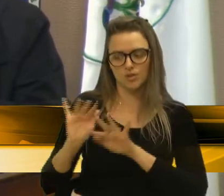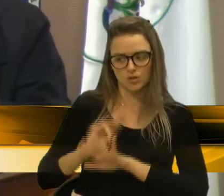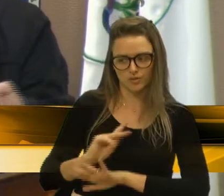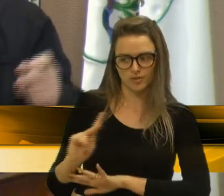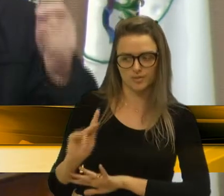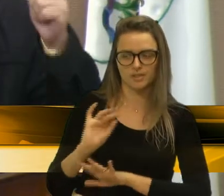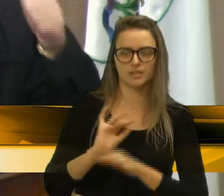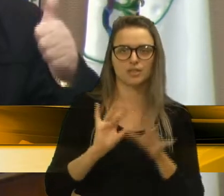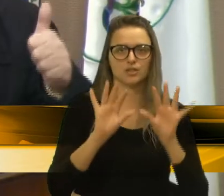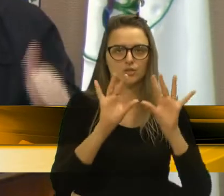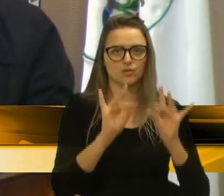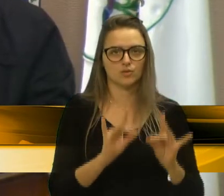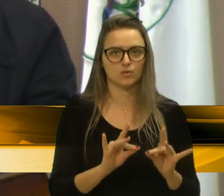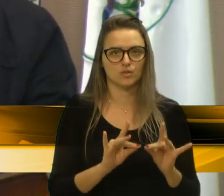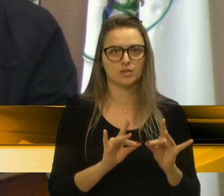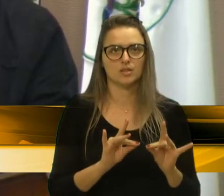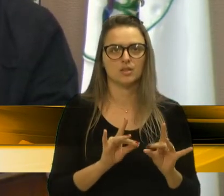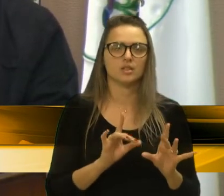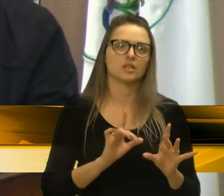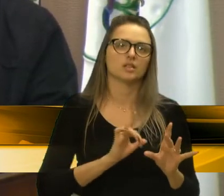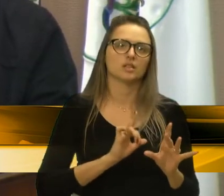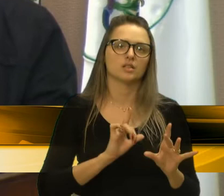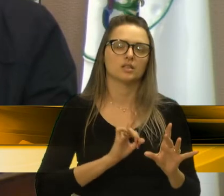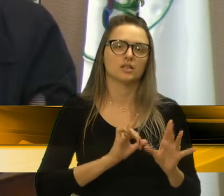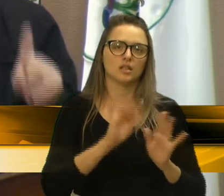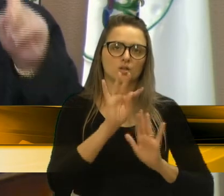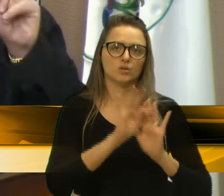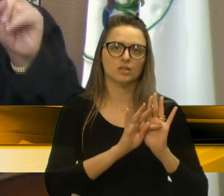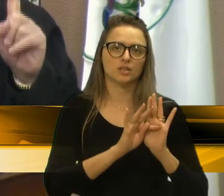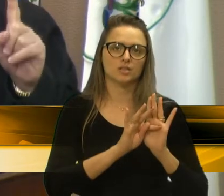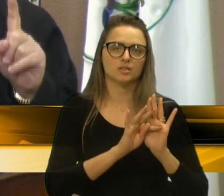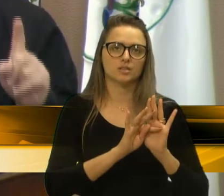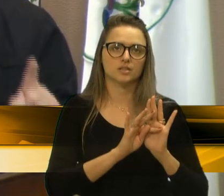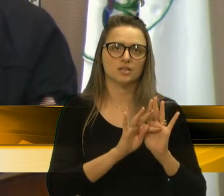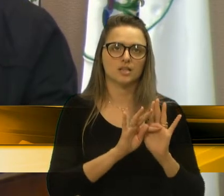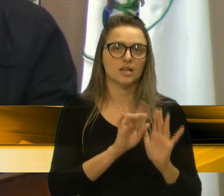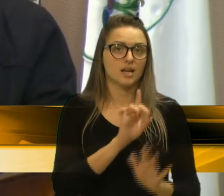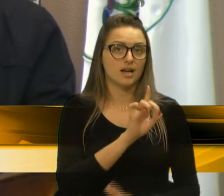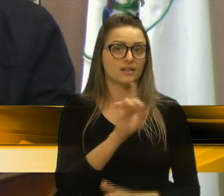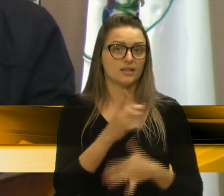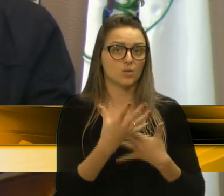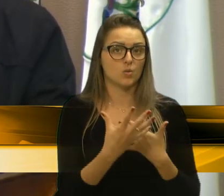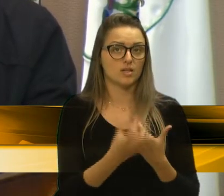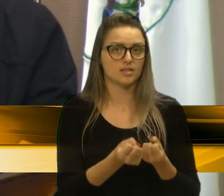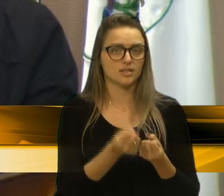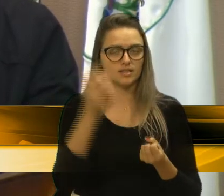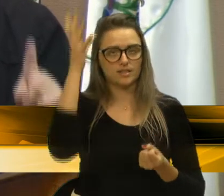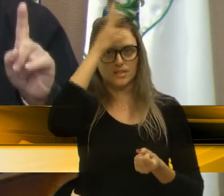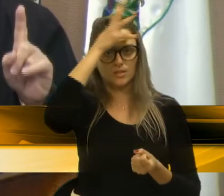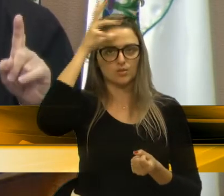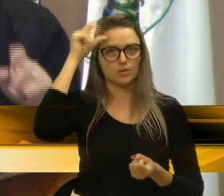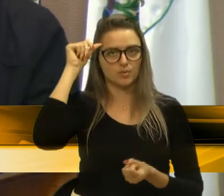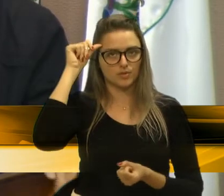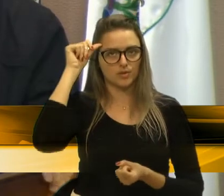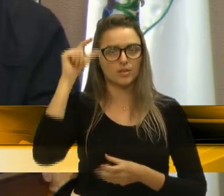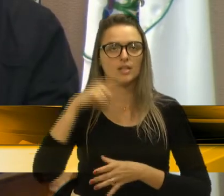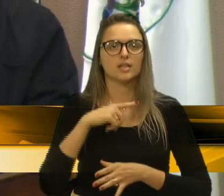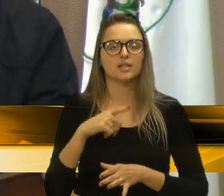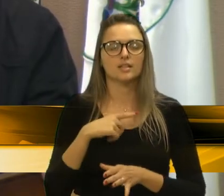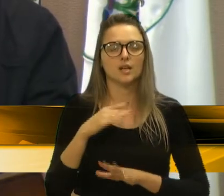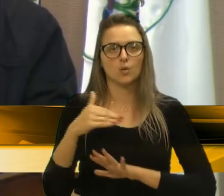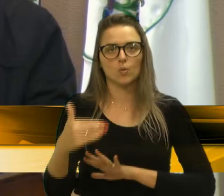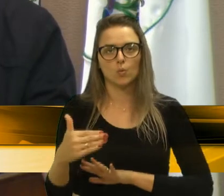presidente. Tem um trecho que diz assim: a má-fé do município nessa questão se amplia ao verificar